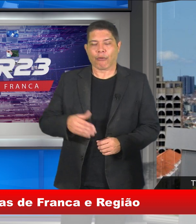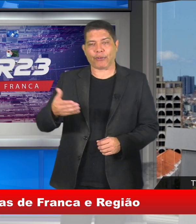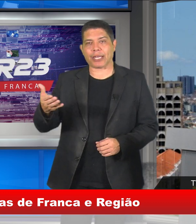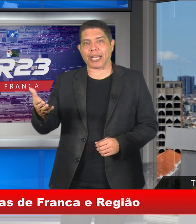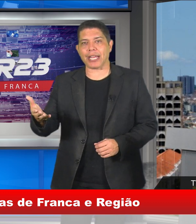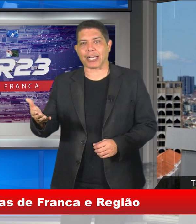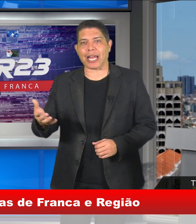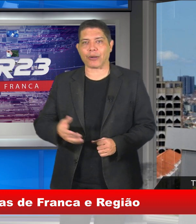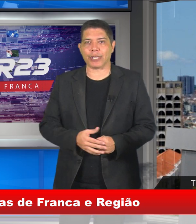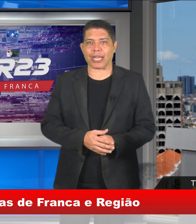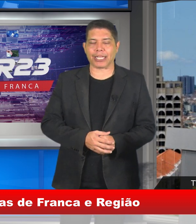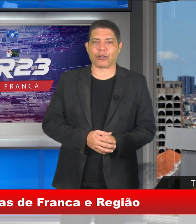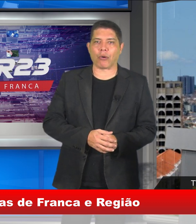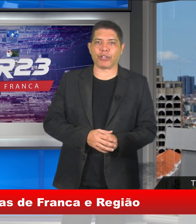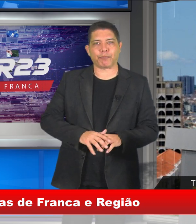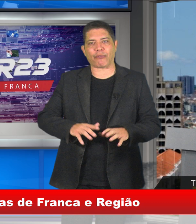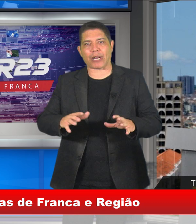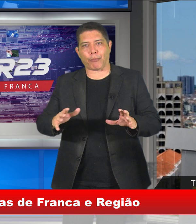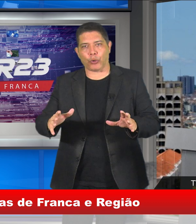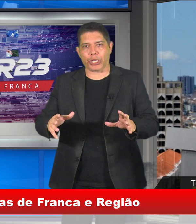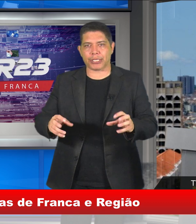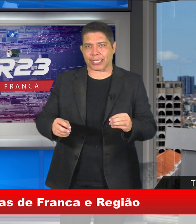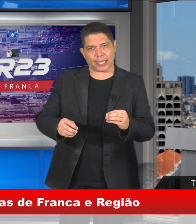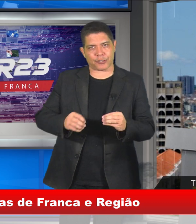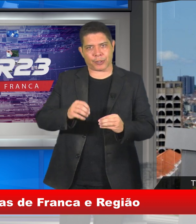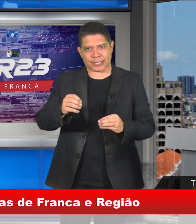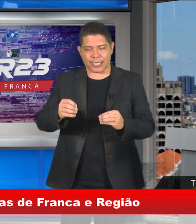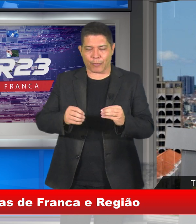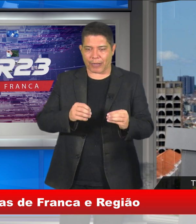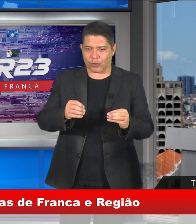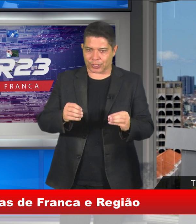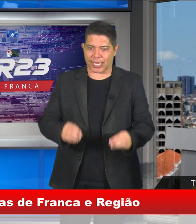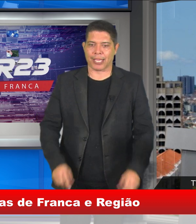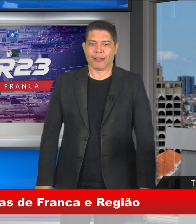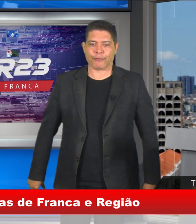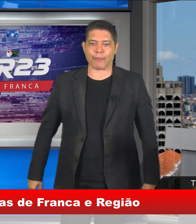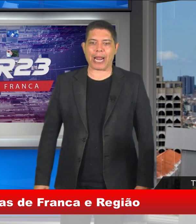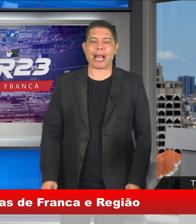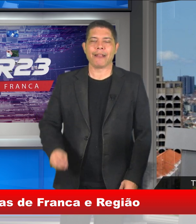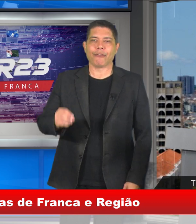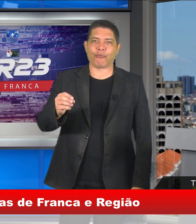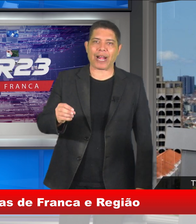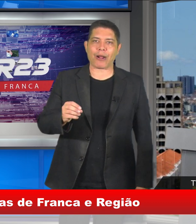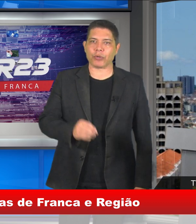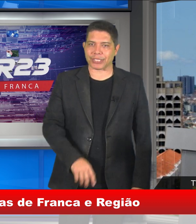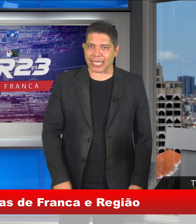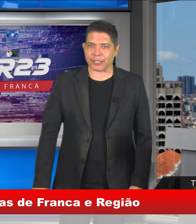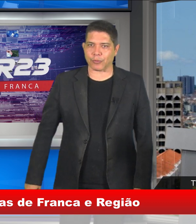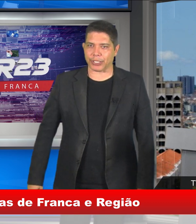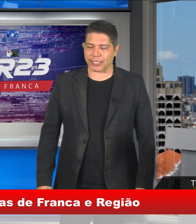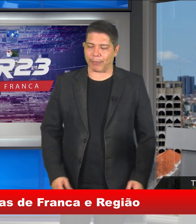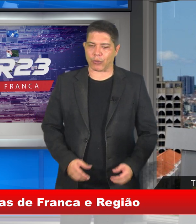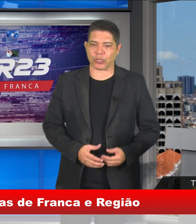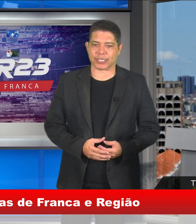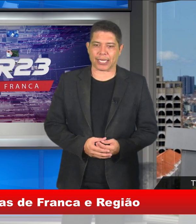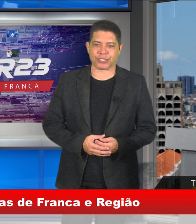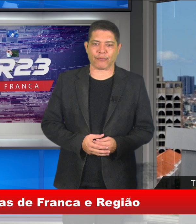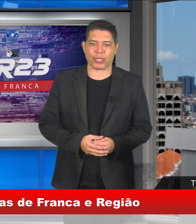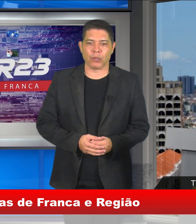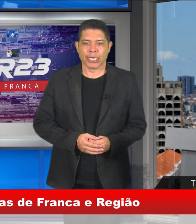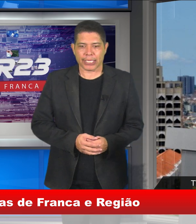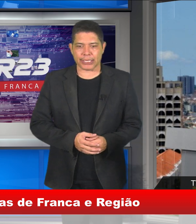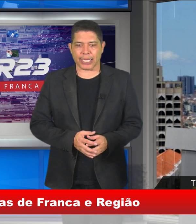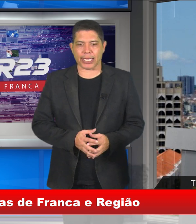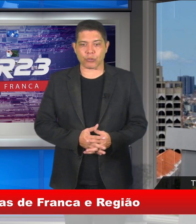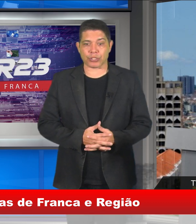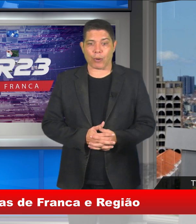também fica aí, é claro, né, aquele convite para ficar bonita a transmissão, para você vibrar, vá ao Estádio Municipal José Lancha